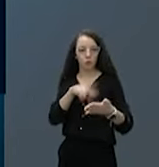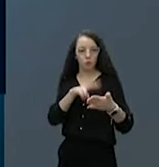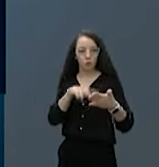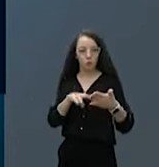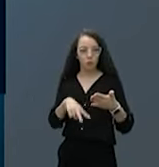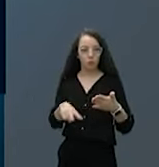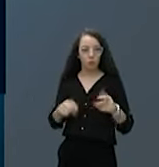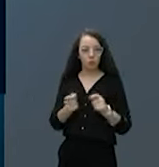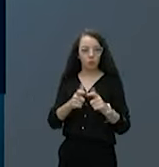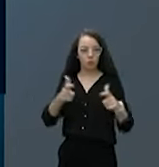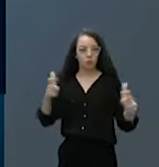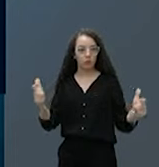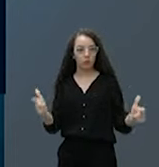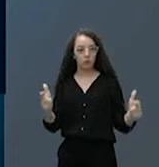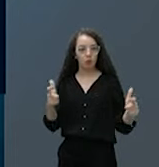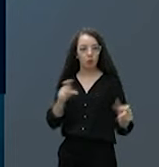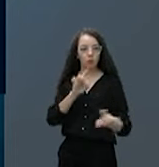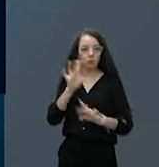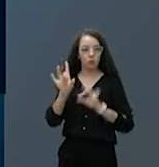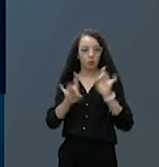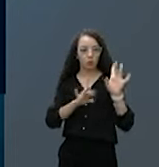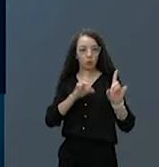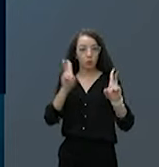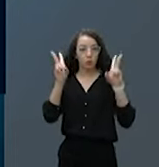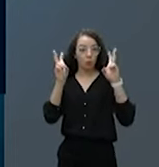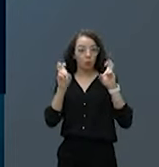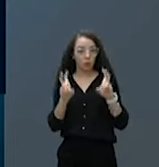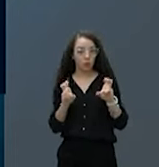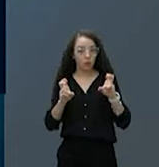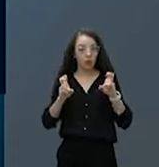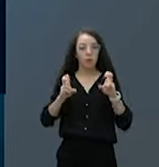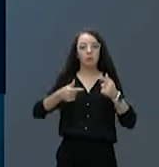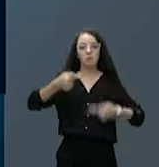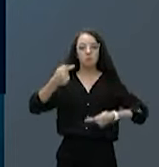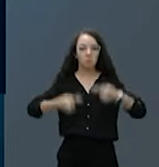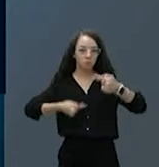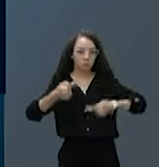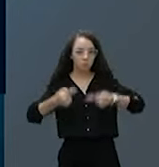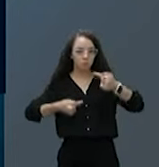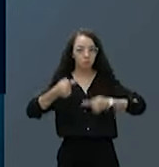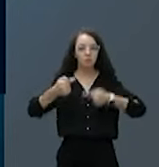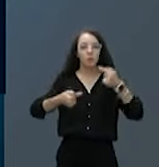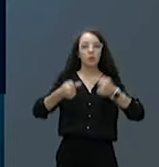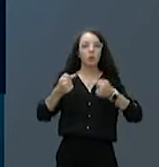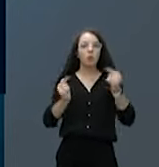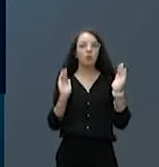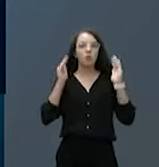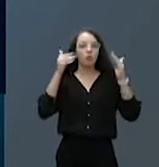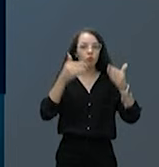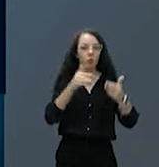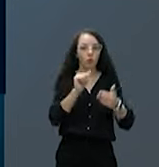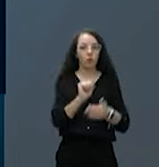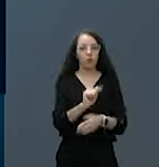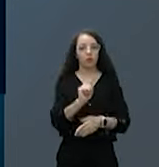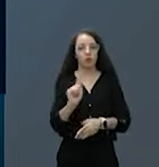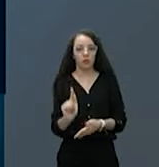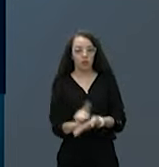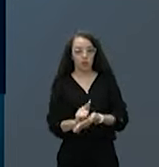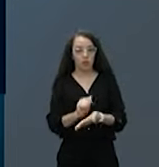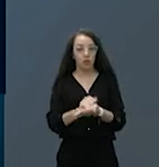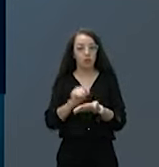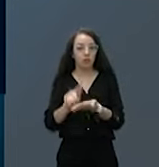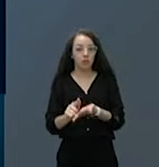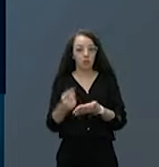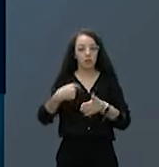Corte Especial. O tema aqui debatido é um tema limitado ao agravo interno, e aí ele diz respeito sobre a questão